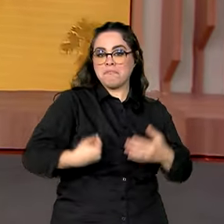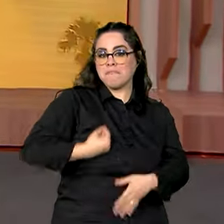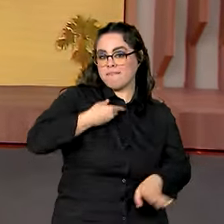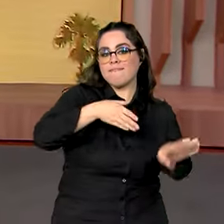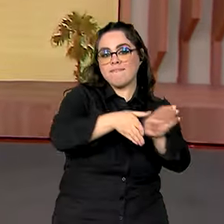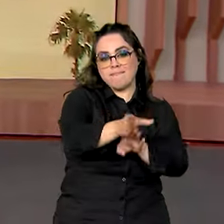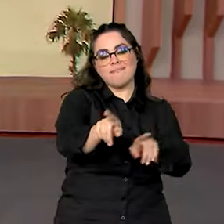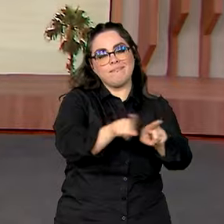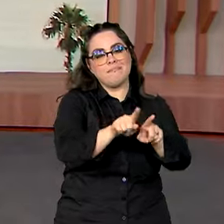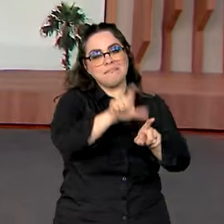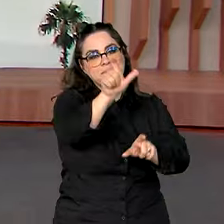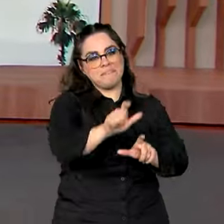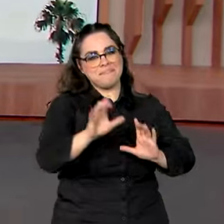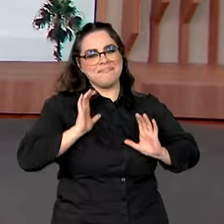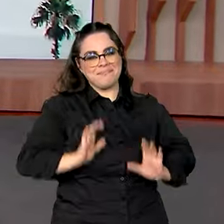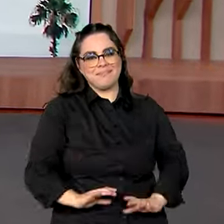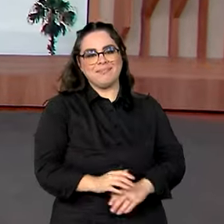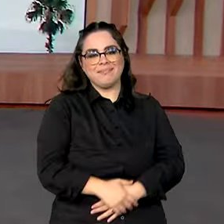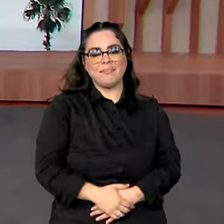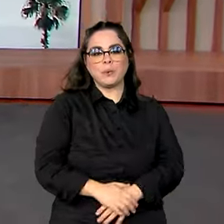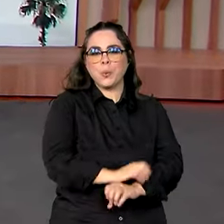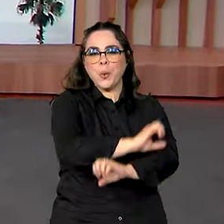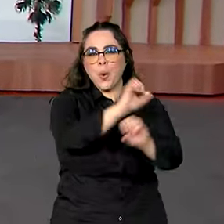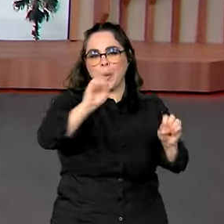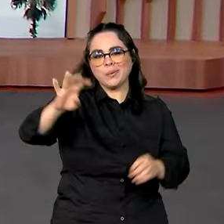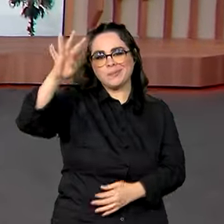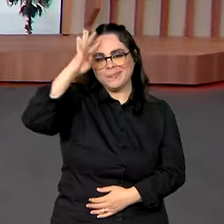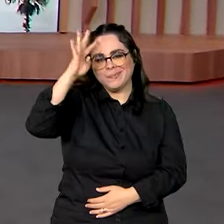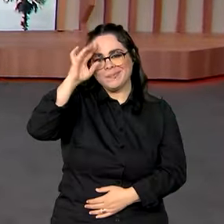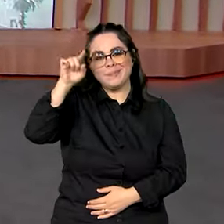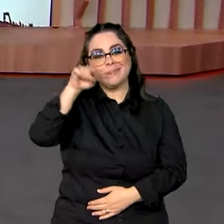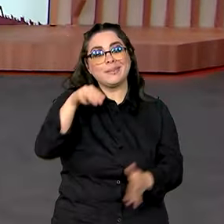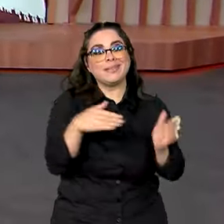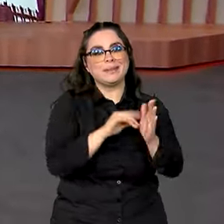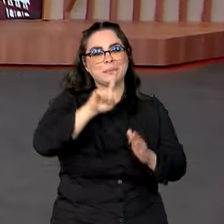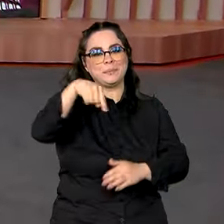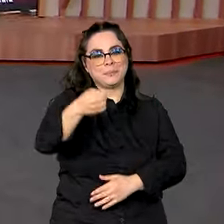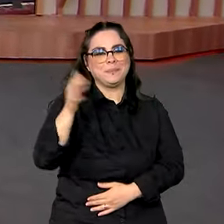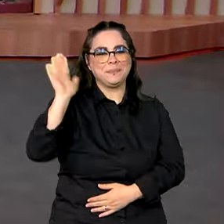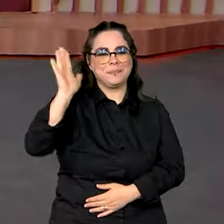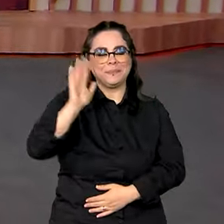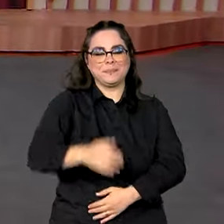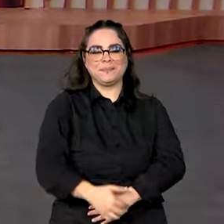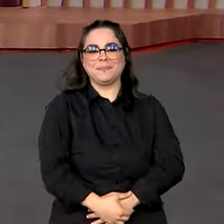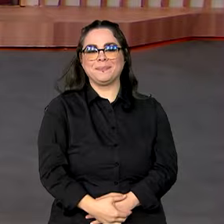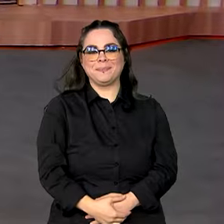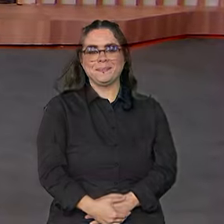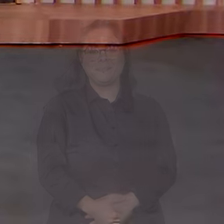dicas e serviços para você, cidadão. Uma ótima quarta-feira e até a próxima! Tchau, tchau!